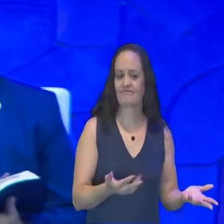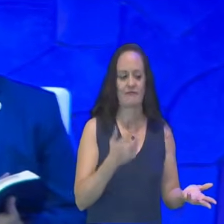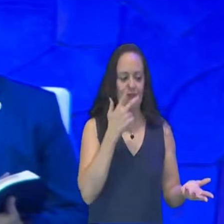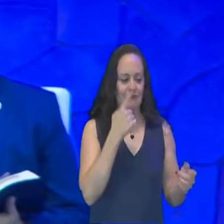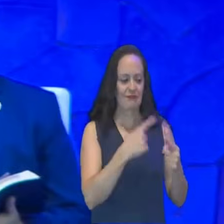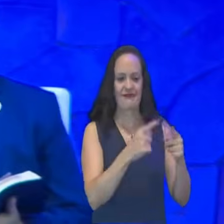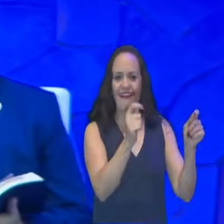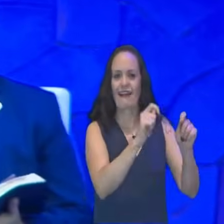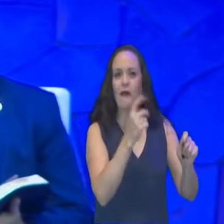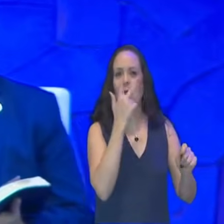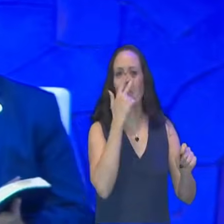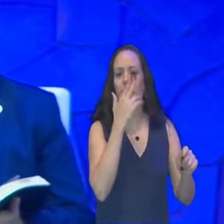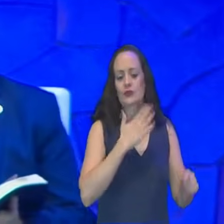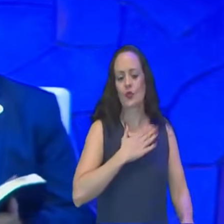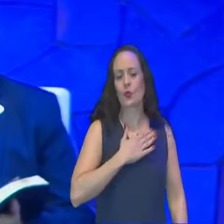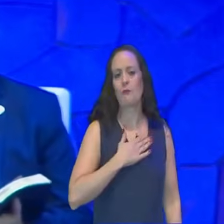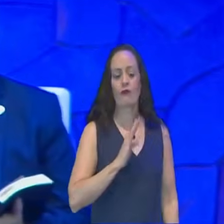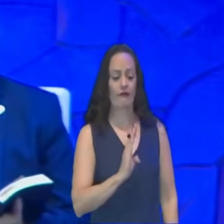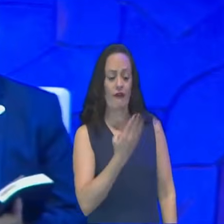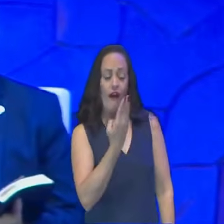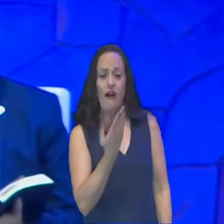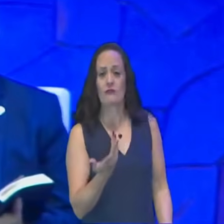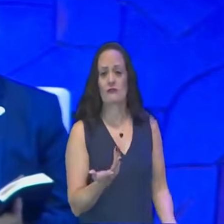que o Senhor Jesus.